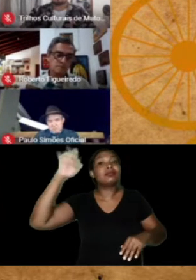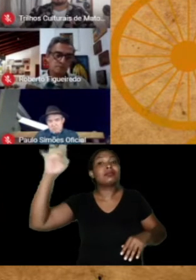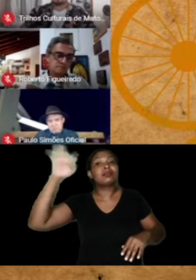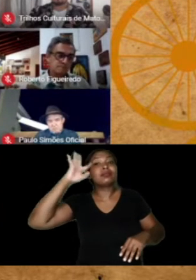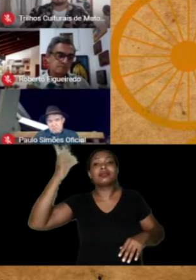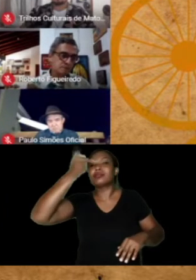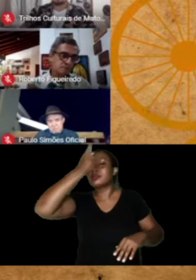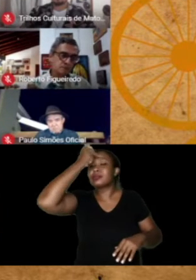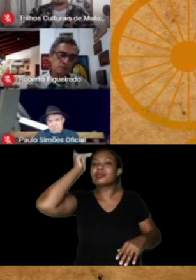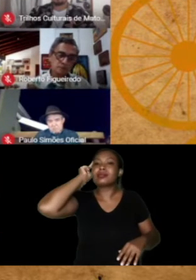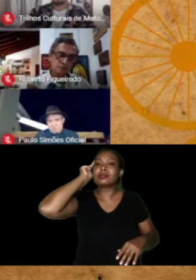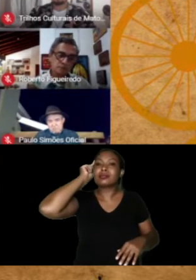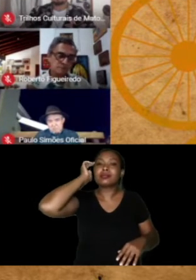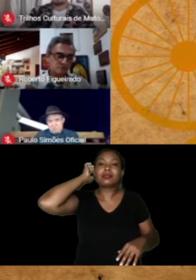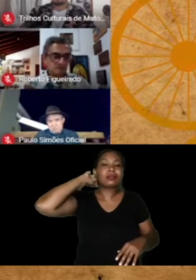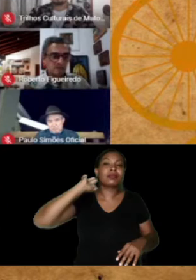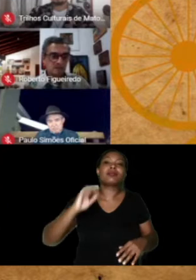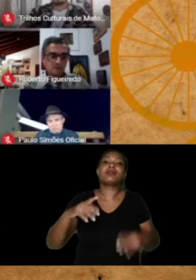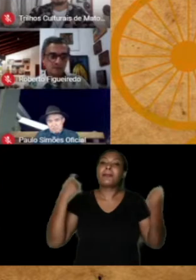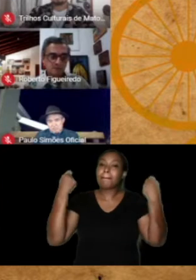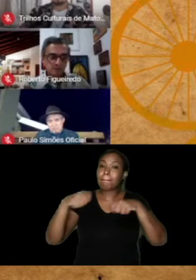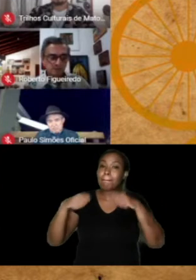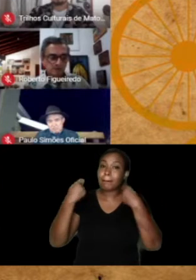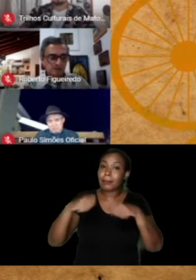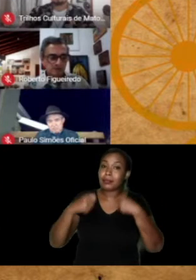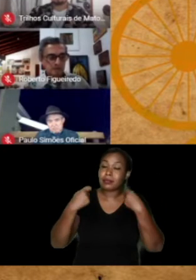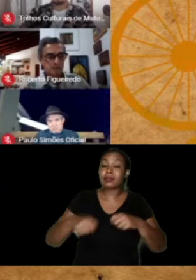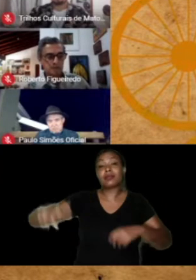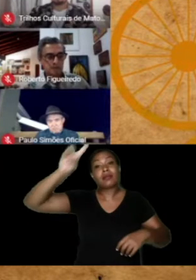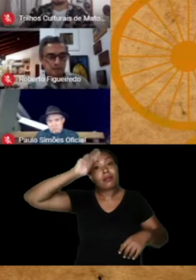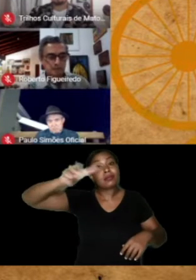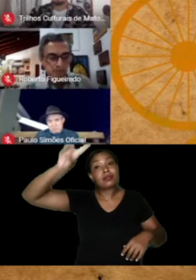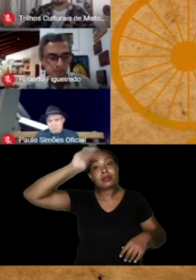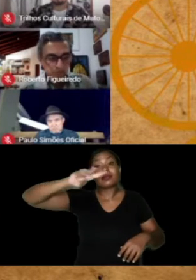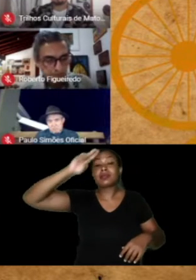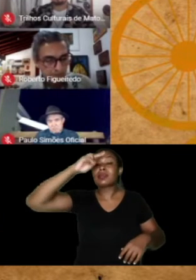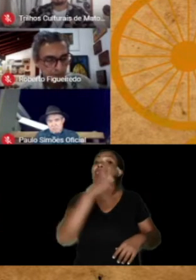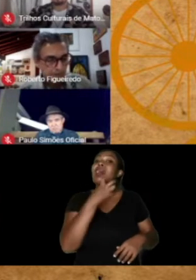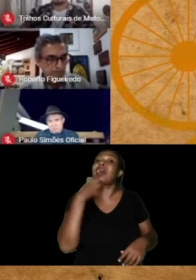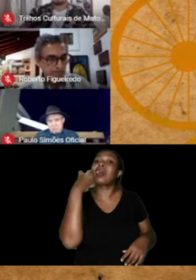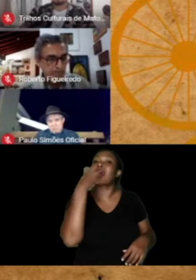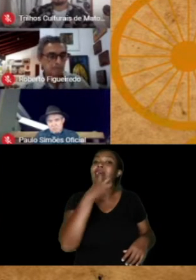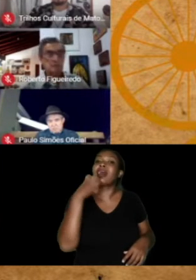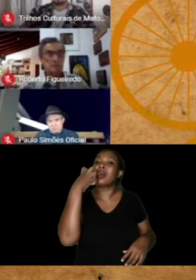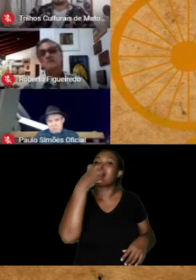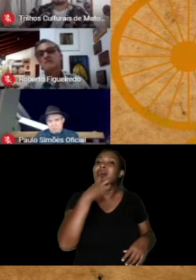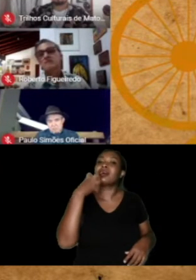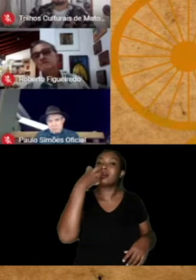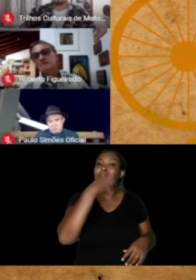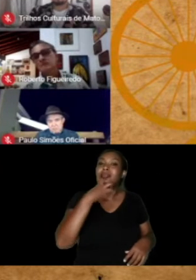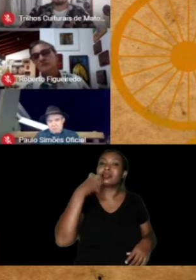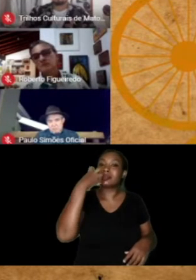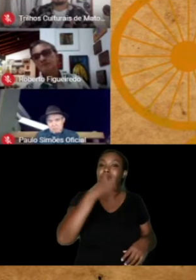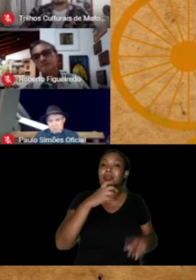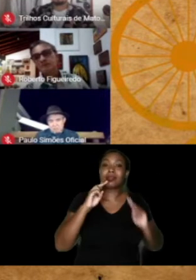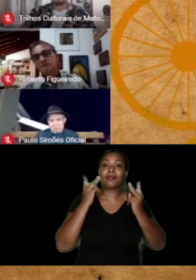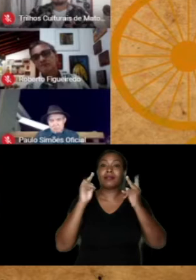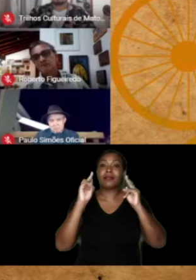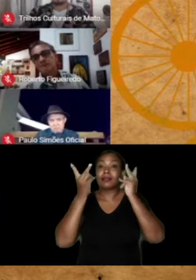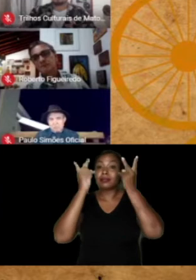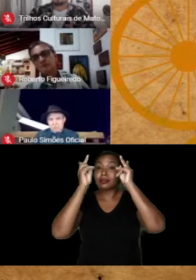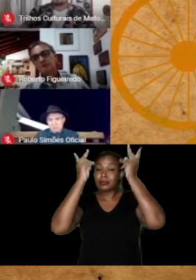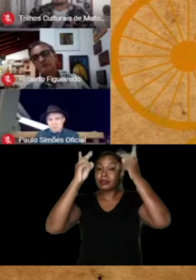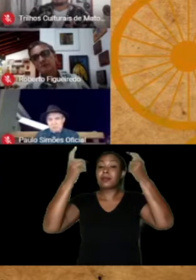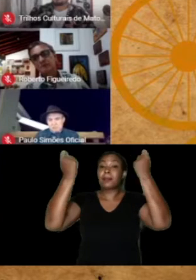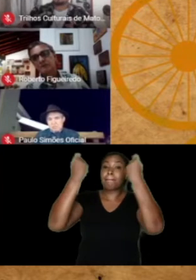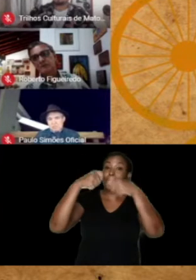pessoas. Elas precisam, a história oral, ela está sendo muito valorizada, e ela